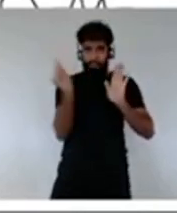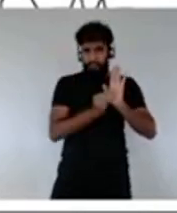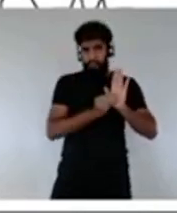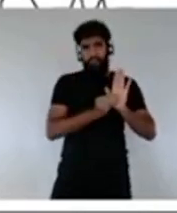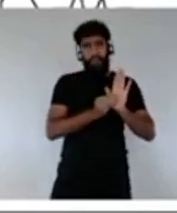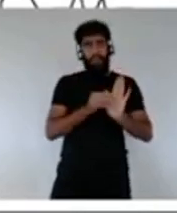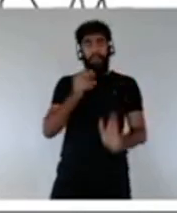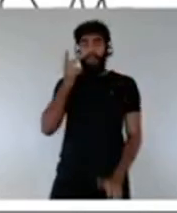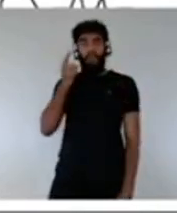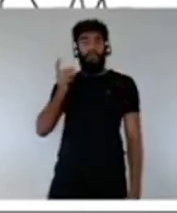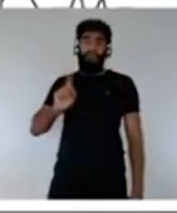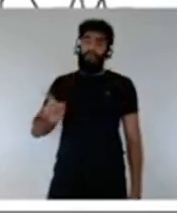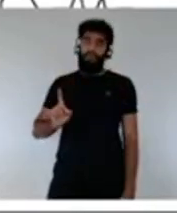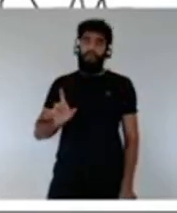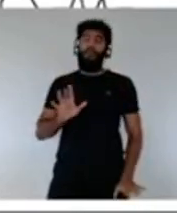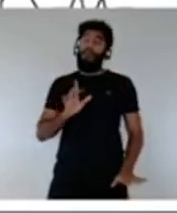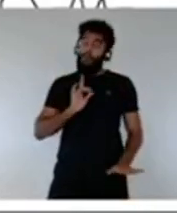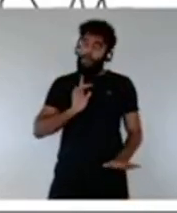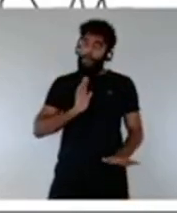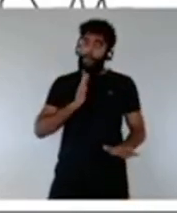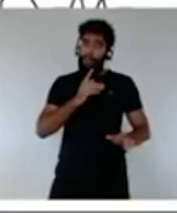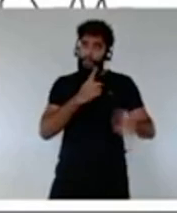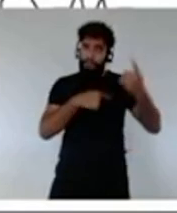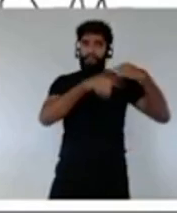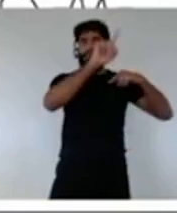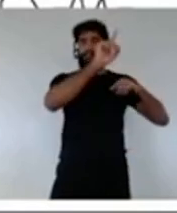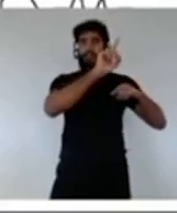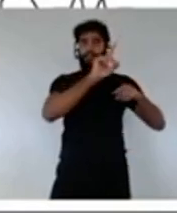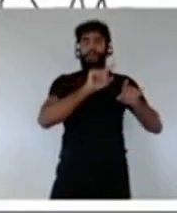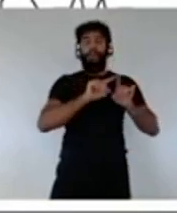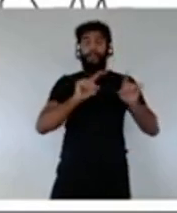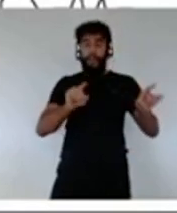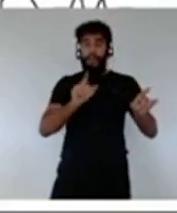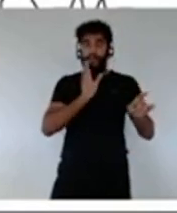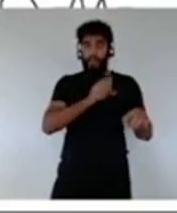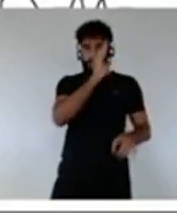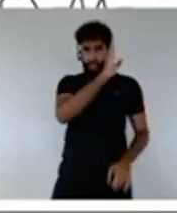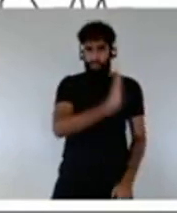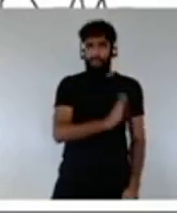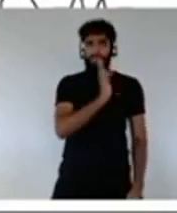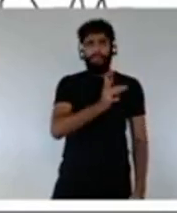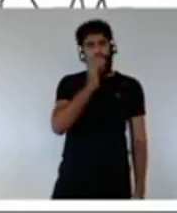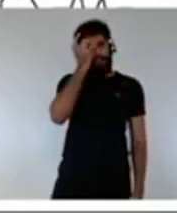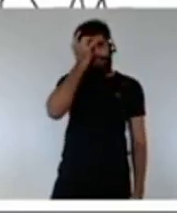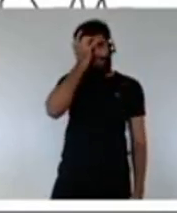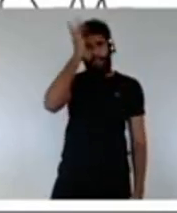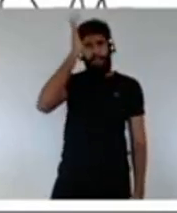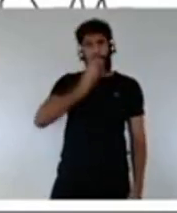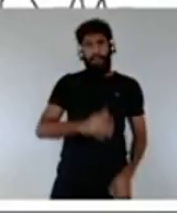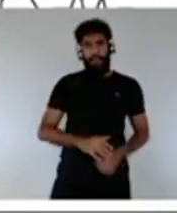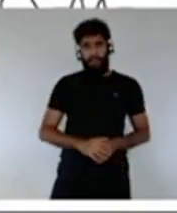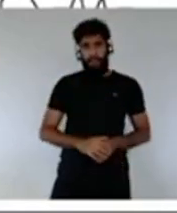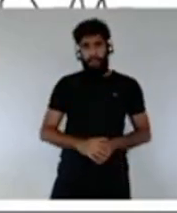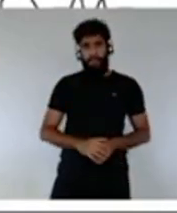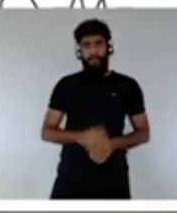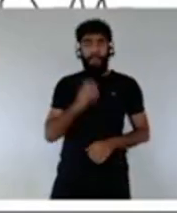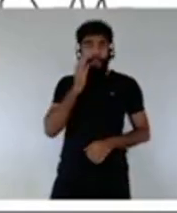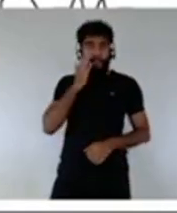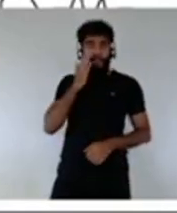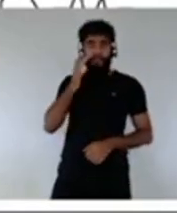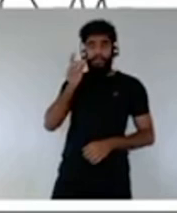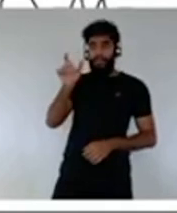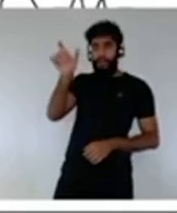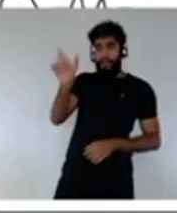coisa natural. Nós vamos avançar para isso, mas nós temos essas facilidades. Nós temos o reconhecimento do lazer como uma